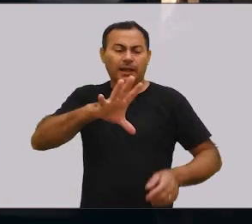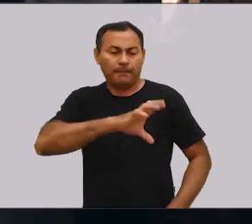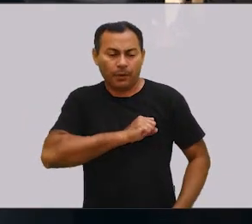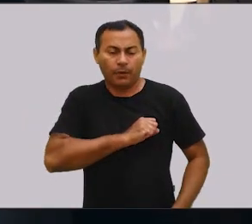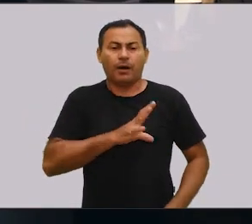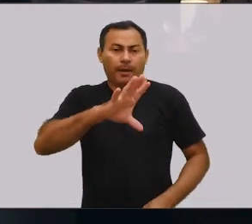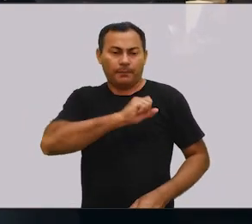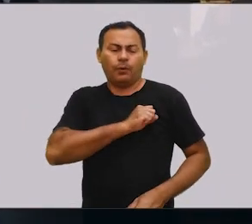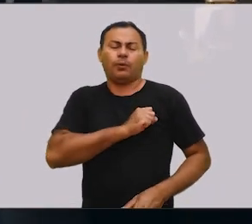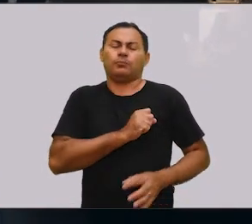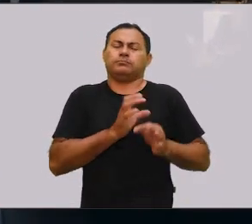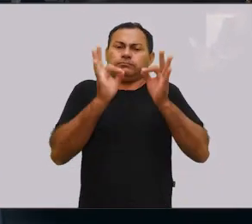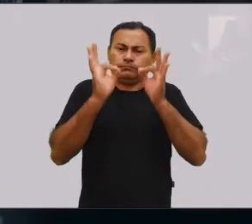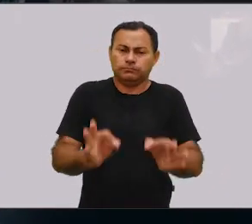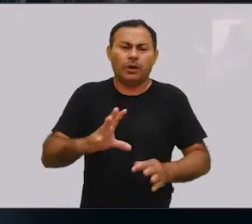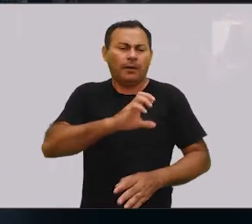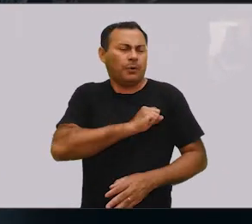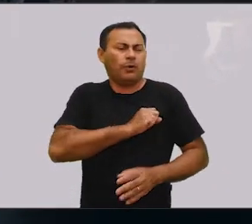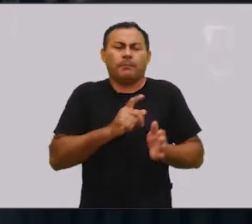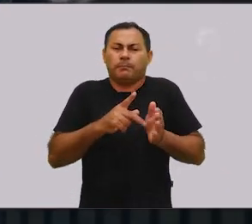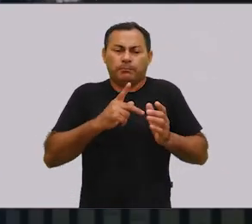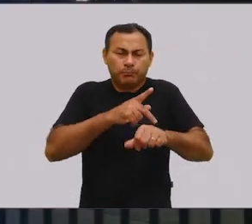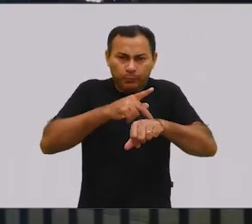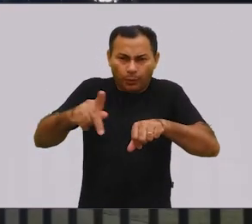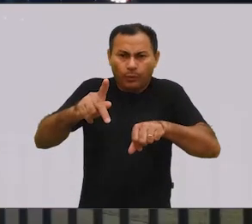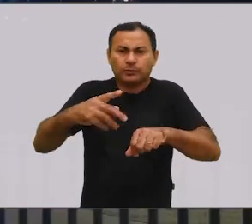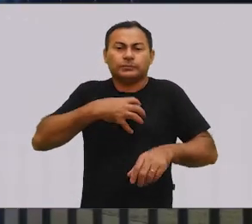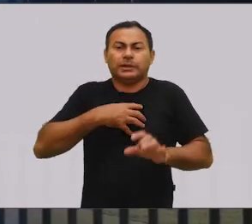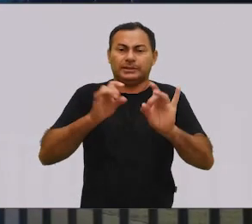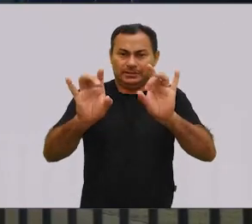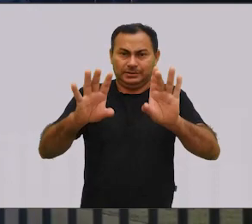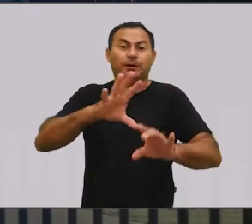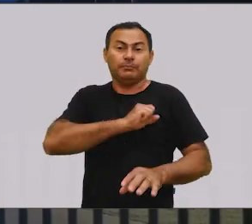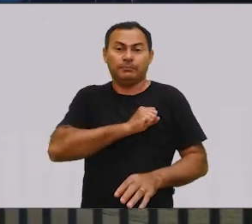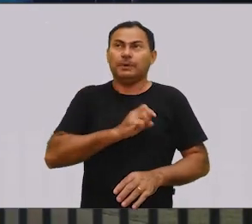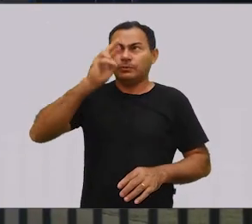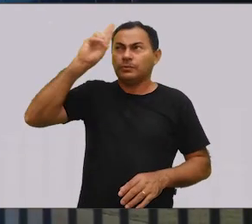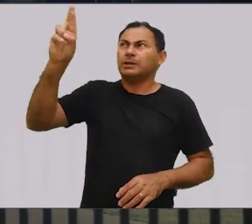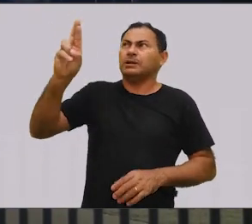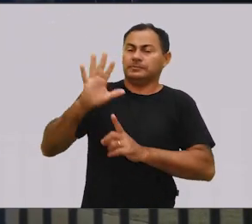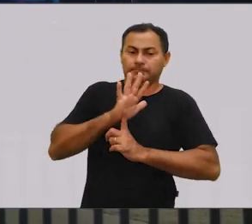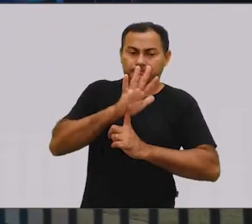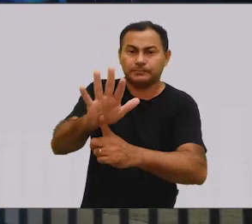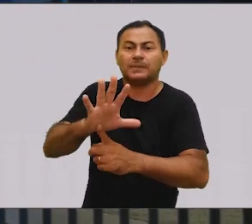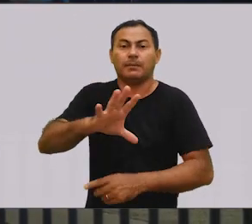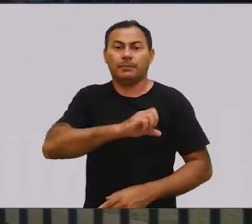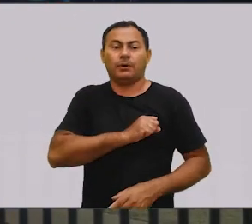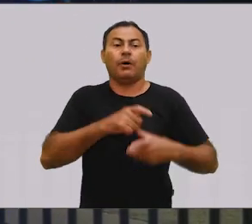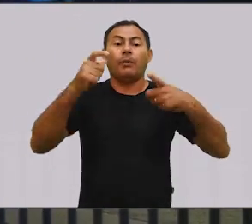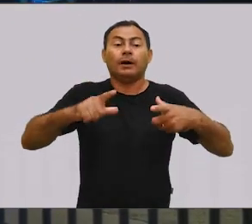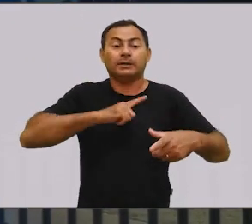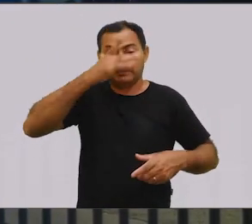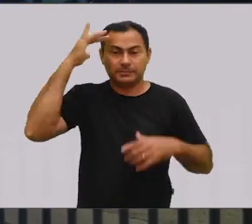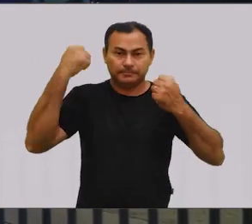é amor, o amor ágape, o amor incondicional, um tipo especial de amor. O Senhor deve estar manifestando este amor